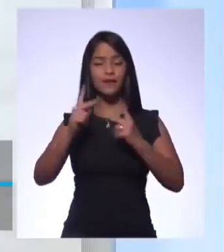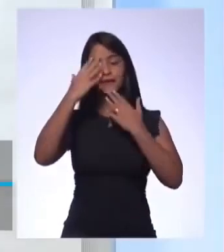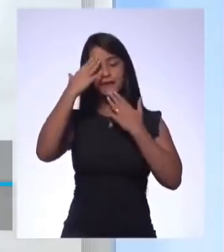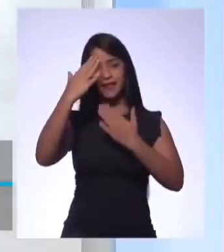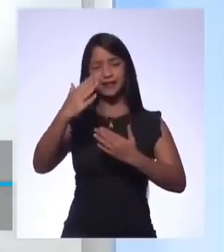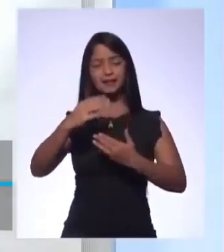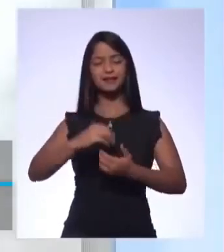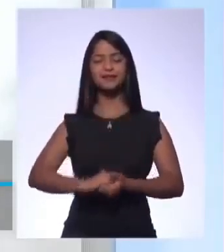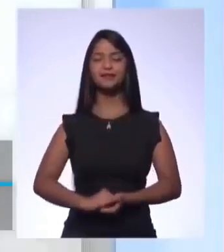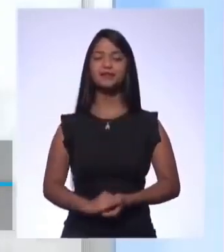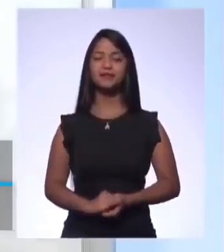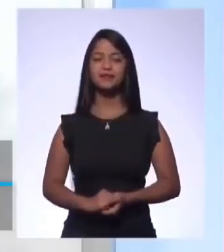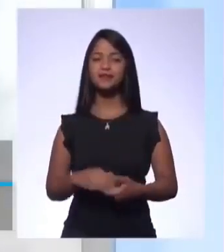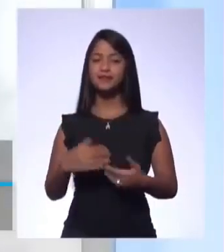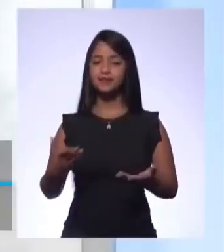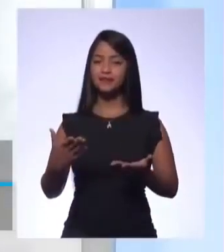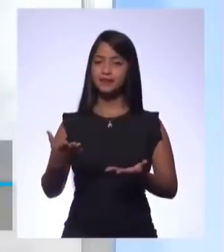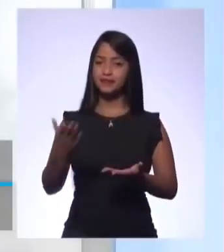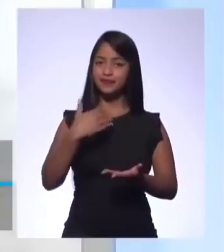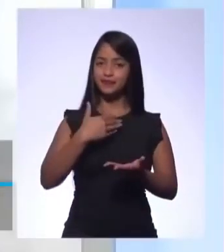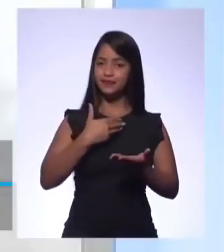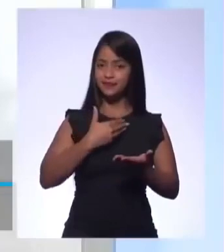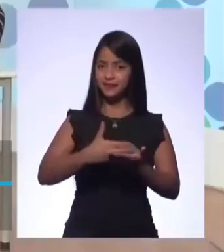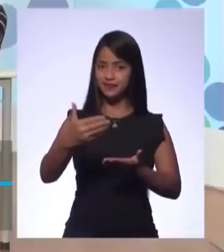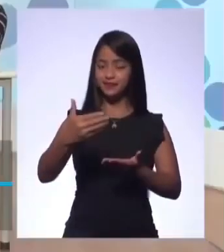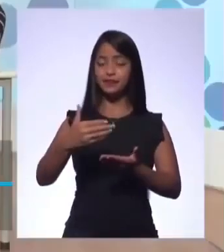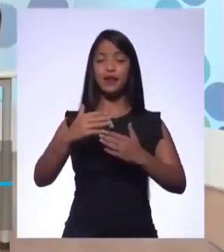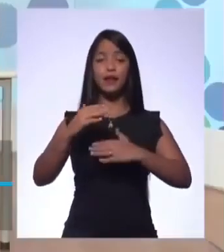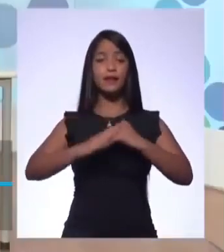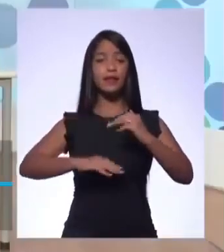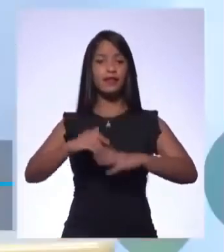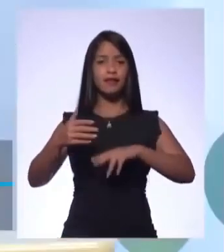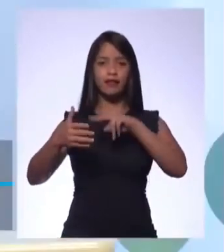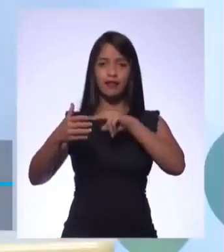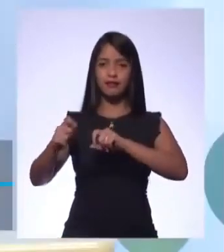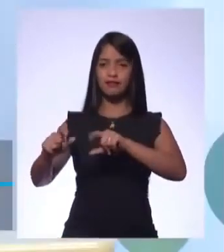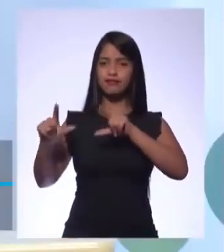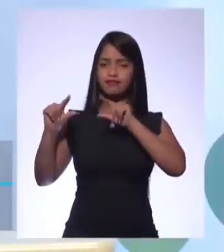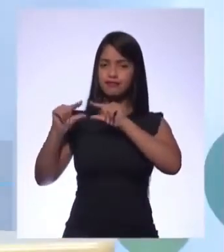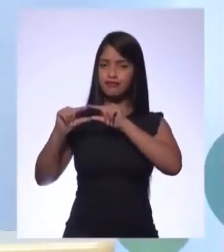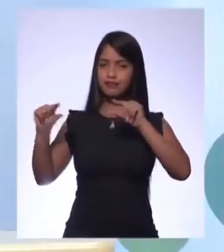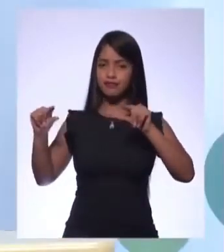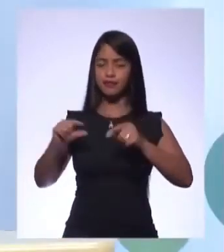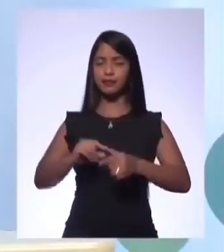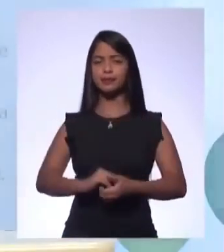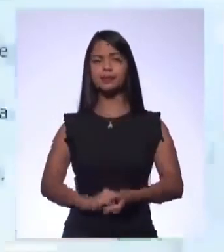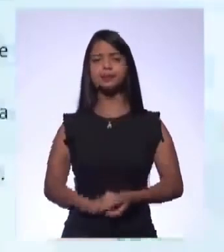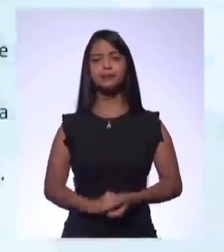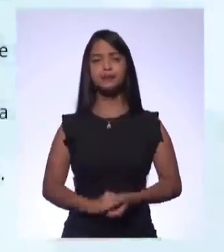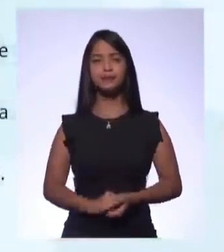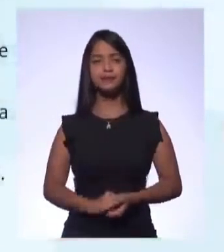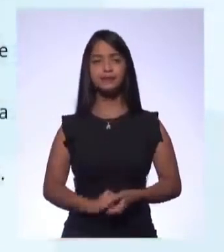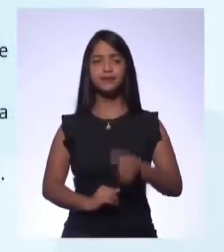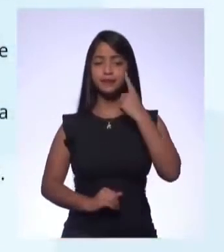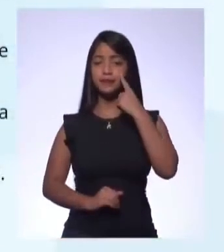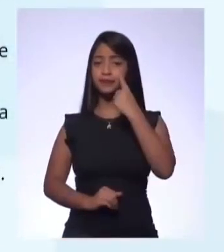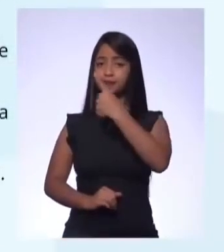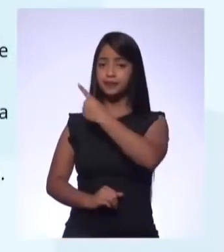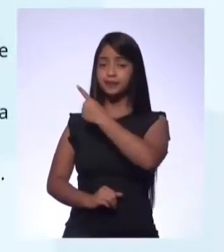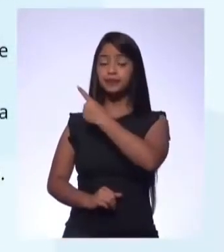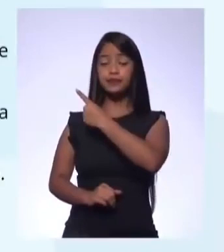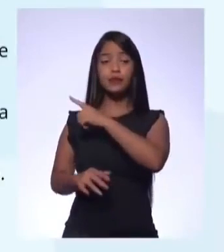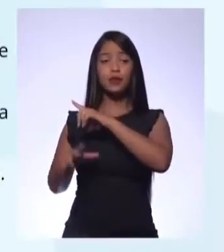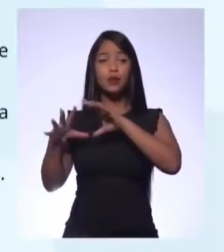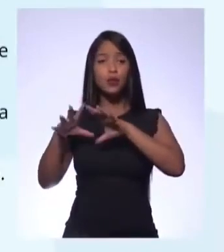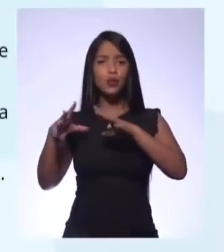ok? Então, vamos lá? Vamos ler as nossas habilidades, Ed? Sure. Ok. Habilidade number 2. Coletar informações do